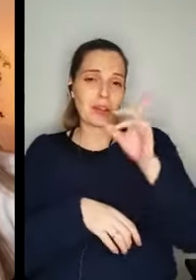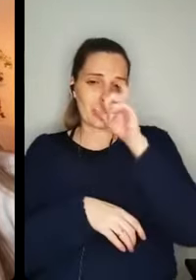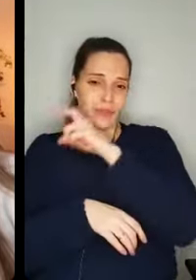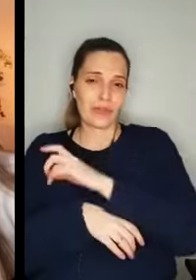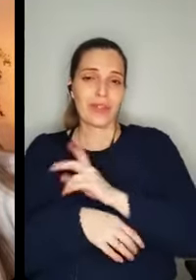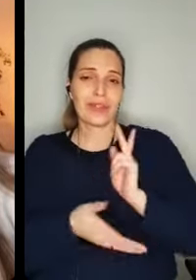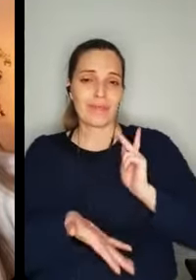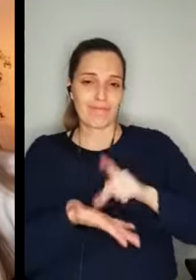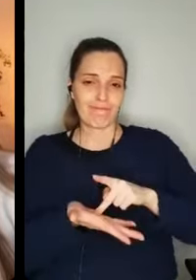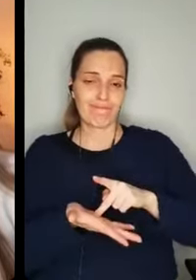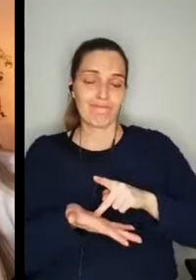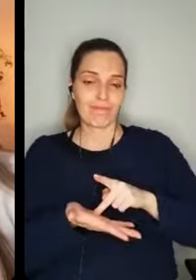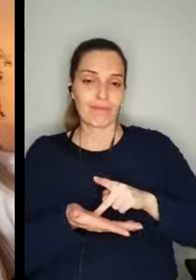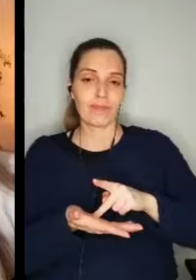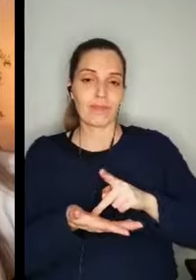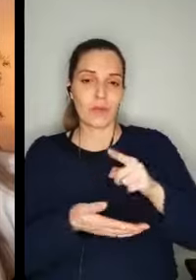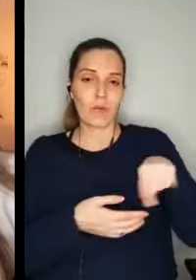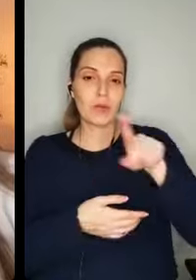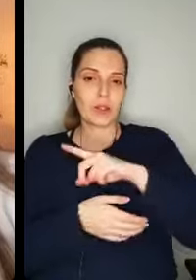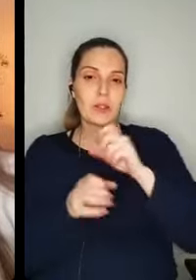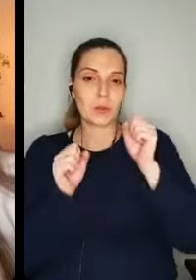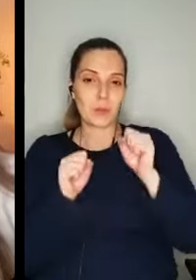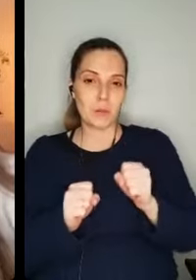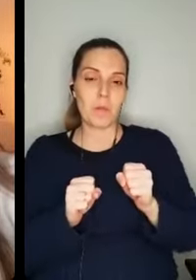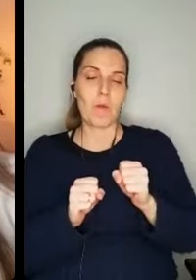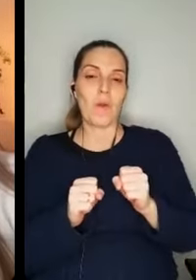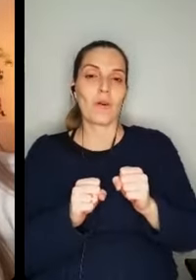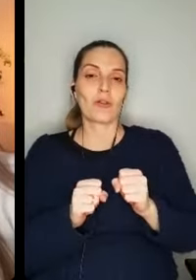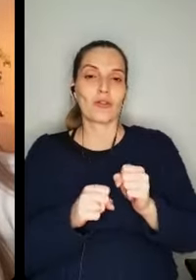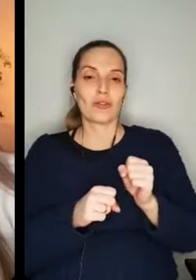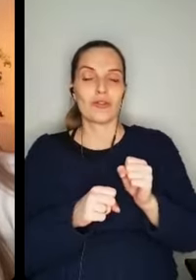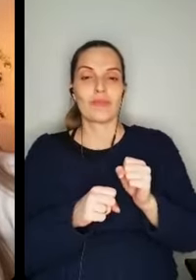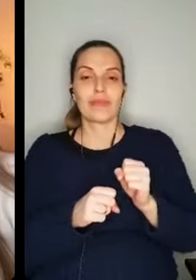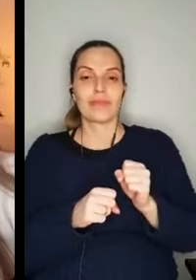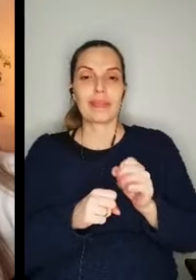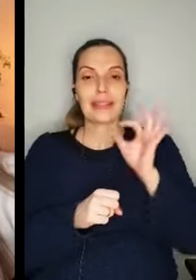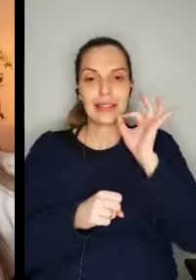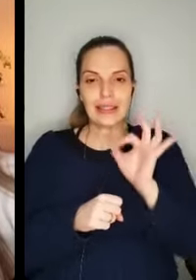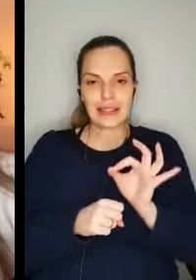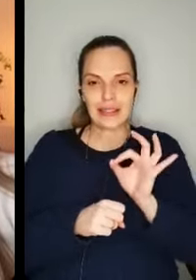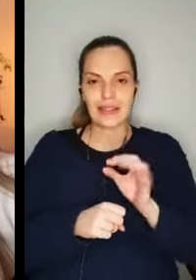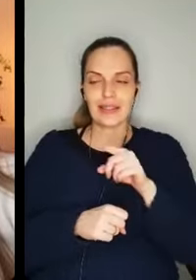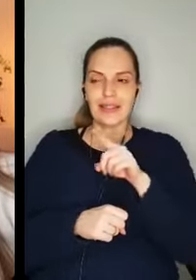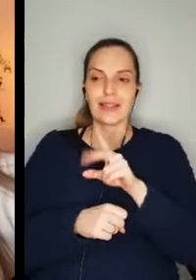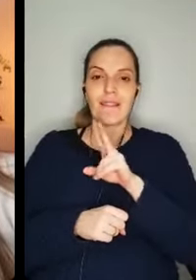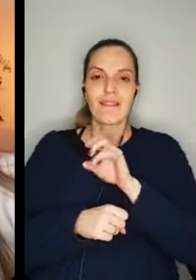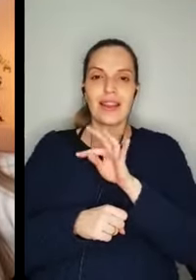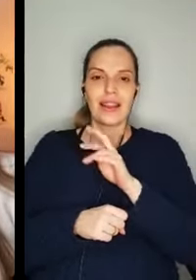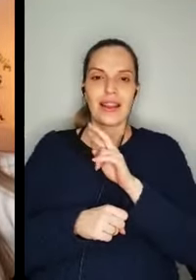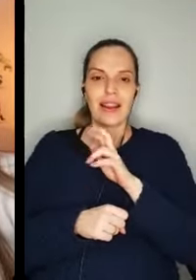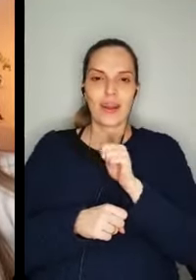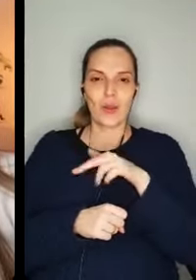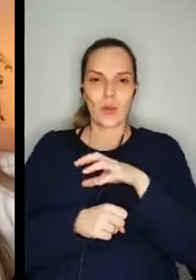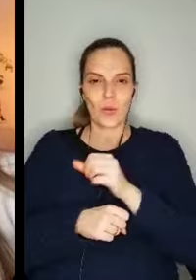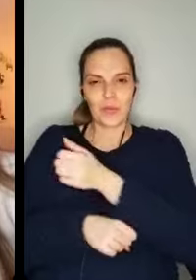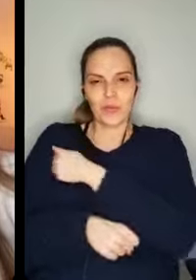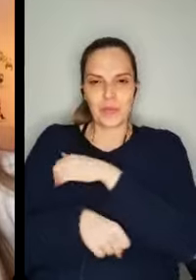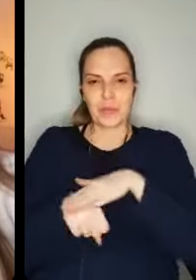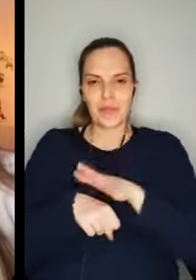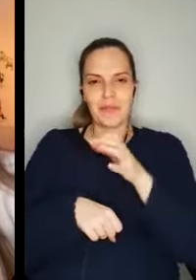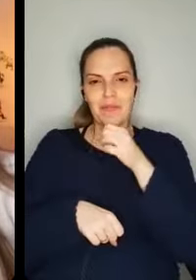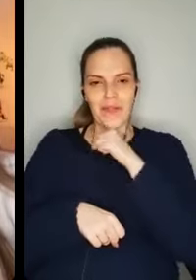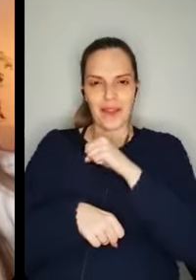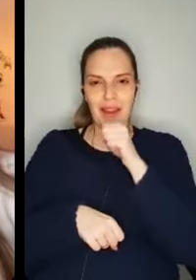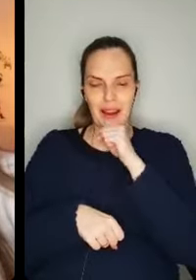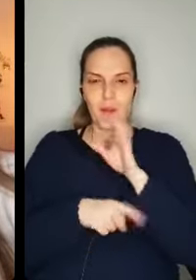difícil, então vocês podem contar com os veteranos para ajudar nesse quesito. E é isso, assim, eu acho